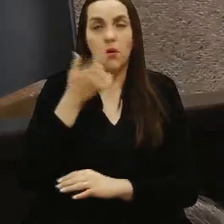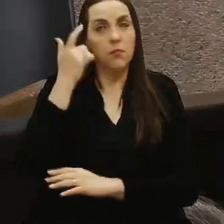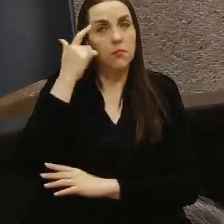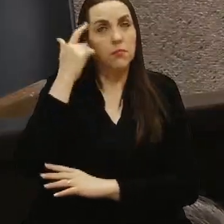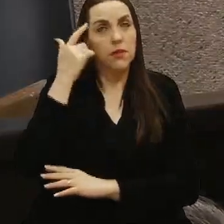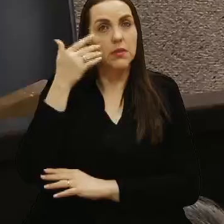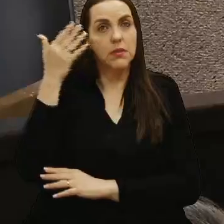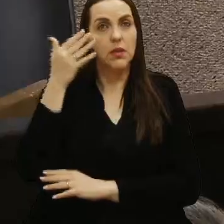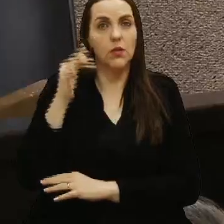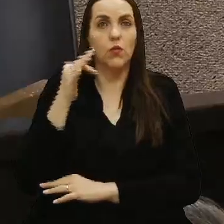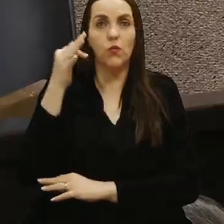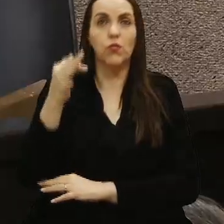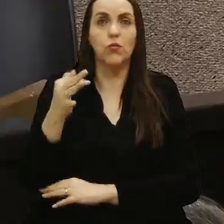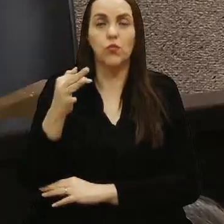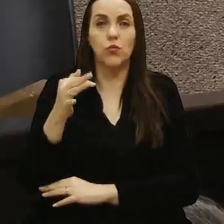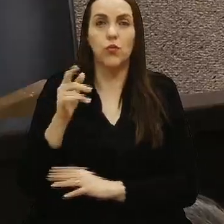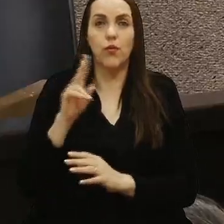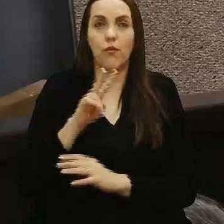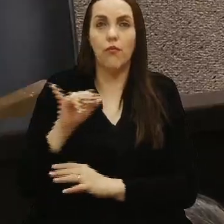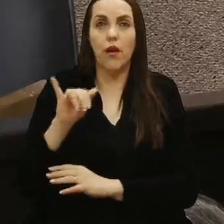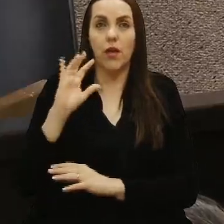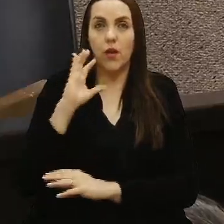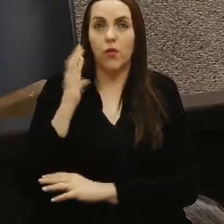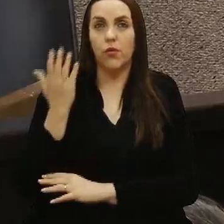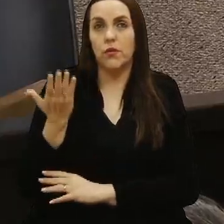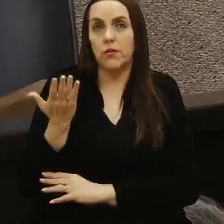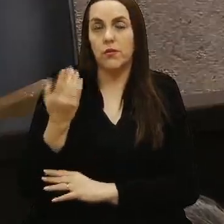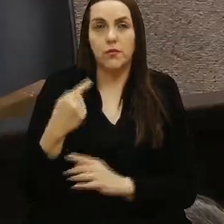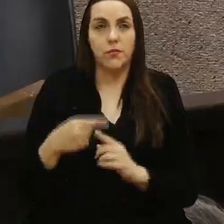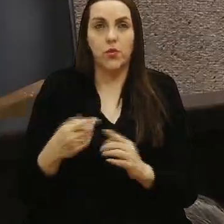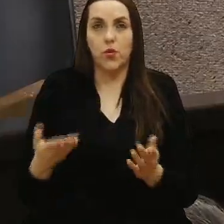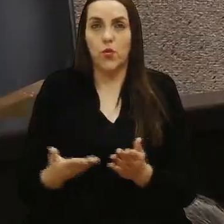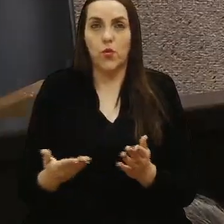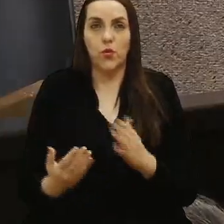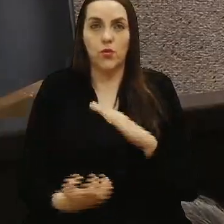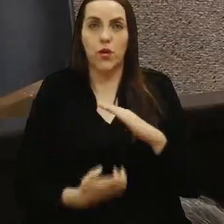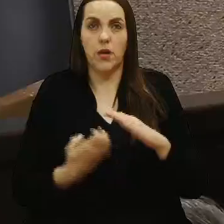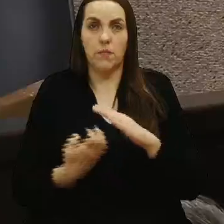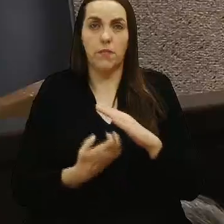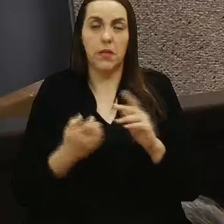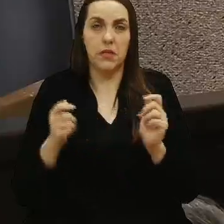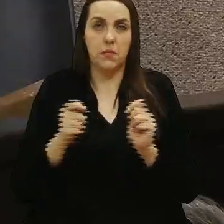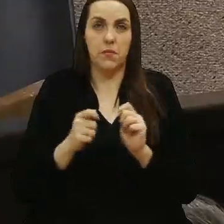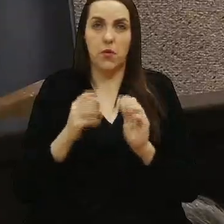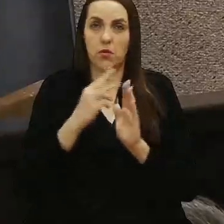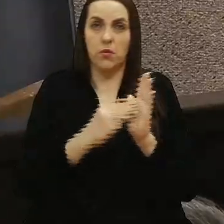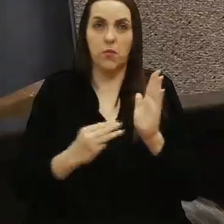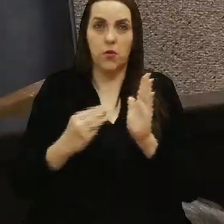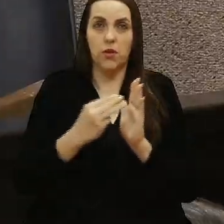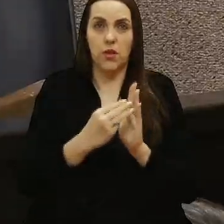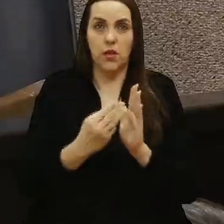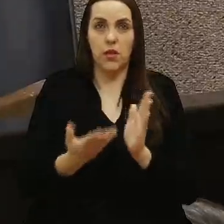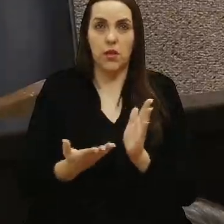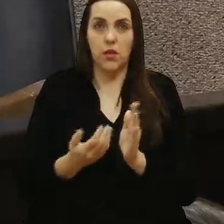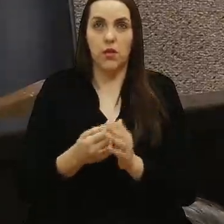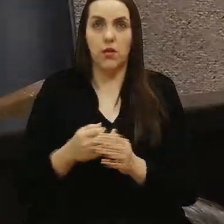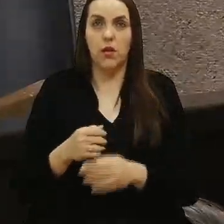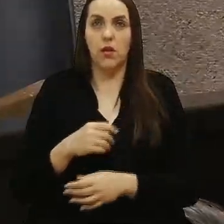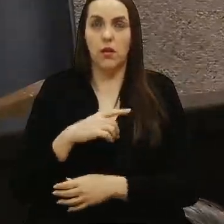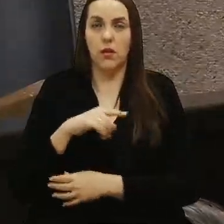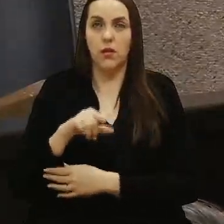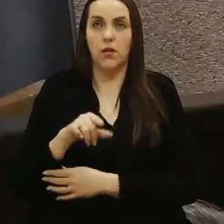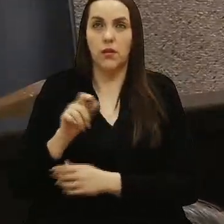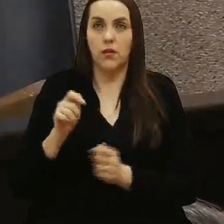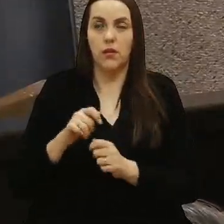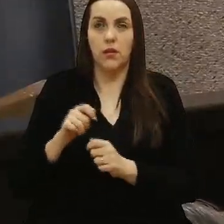no posterior, o que pode acontecer. Porque hoje uma empresa pode ser exemplo, ou uma pessoa pode ser exemplo,